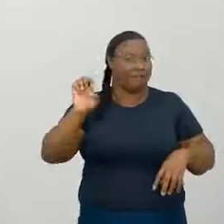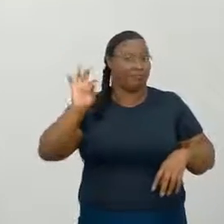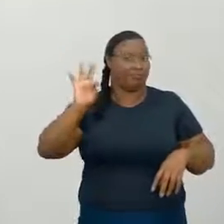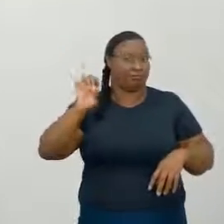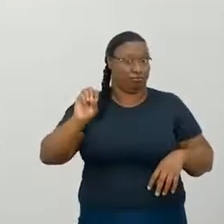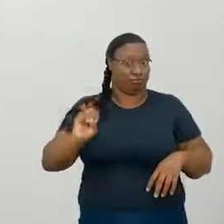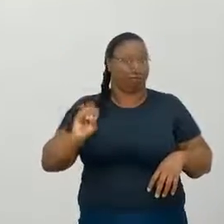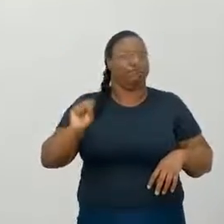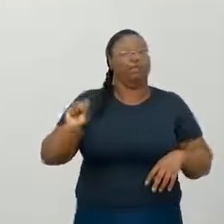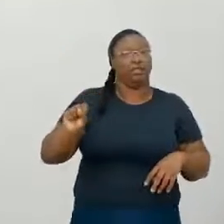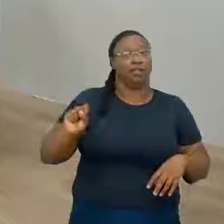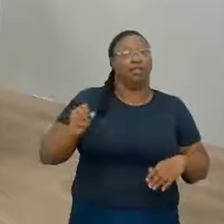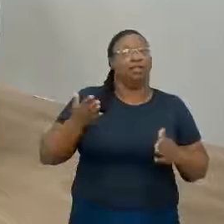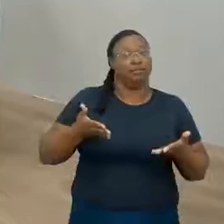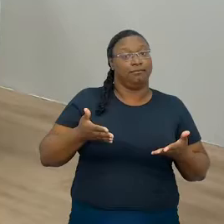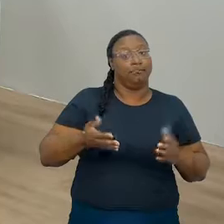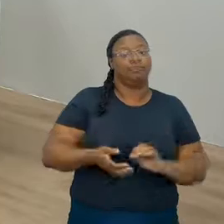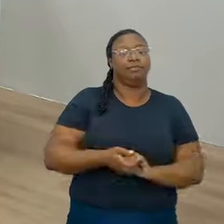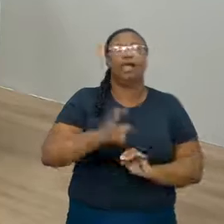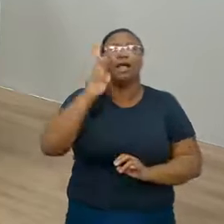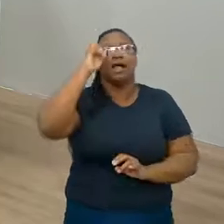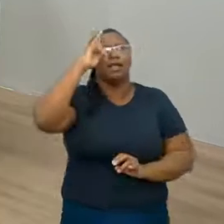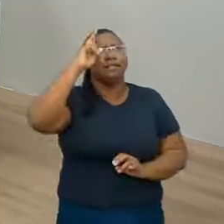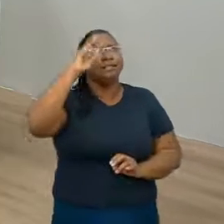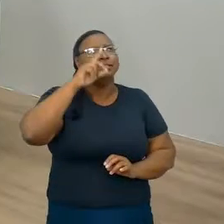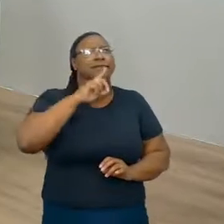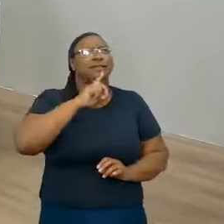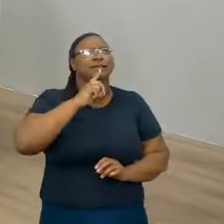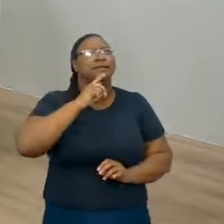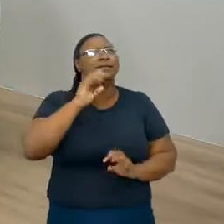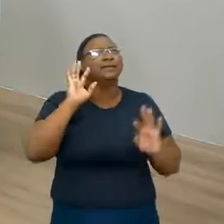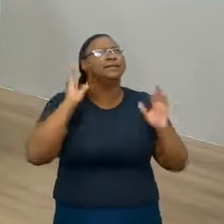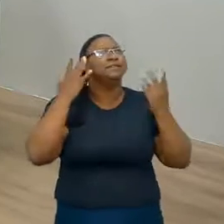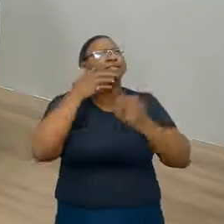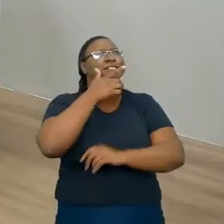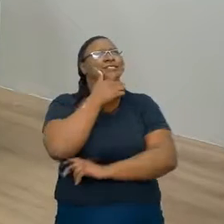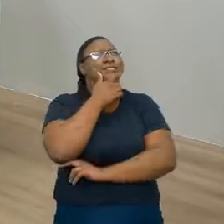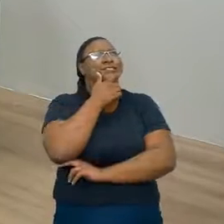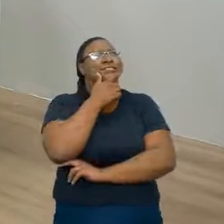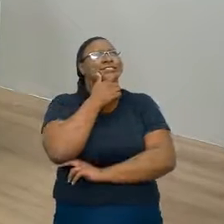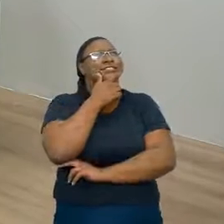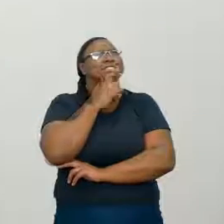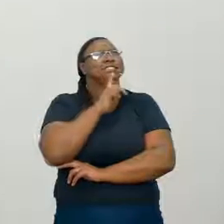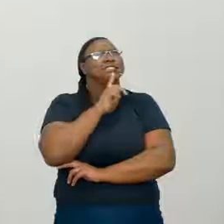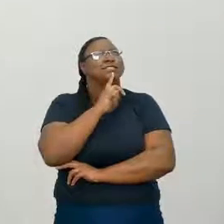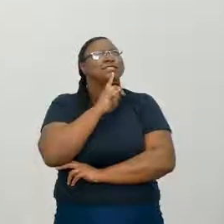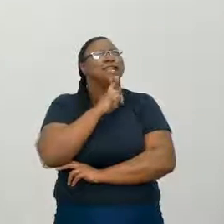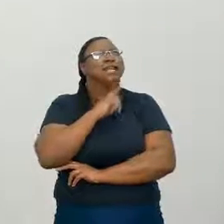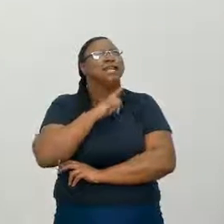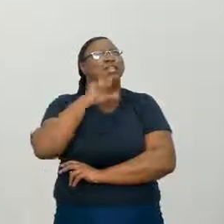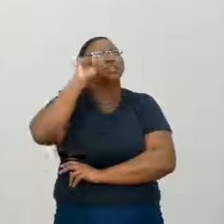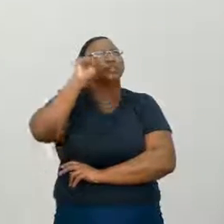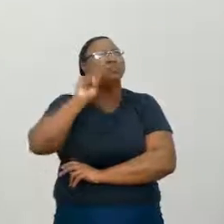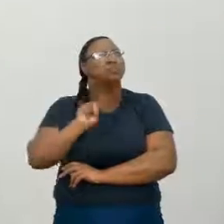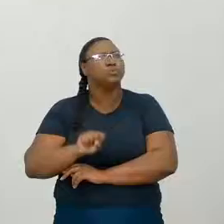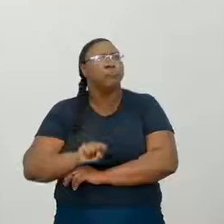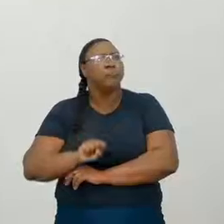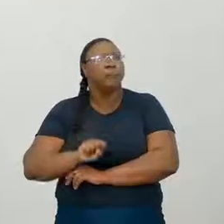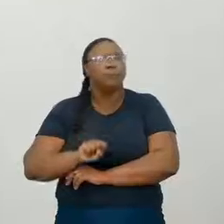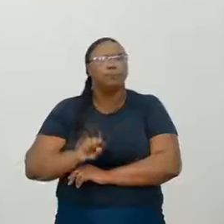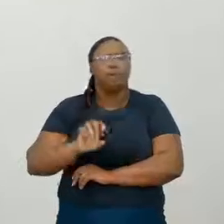última que a gente estava conversando sobre isso, a Isis lembrou da festa que tem no Sul, da Oktoberfest também, que tomou